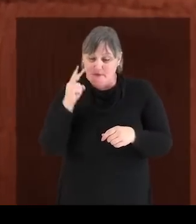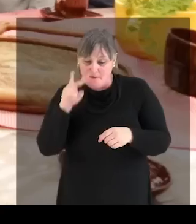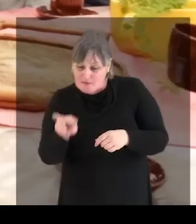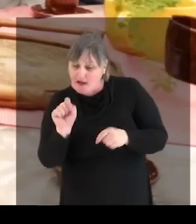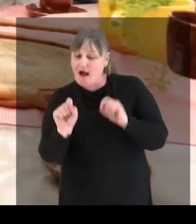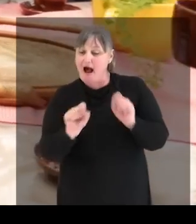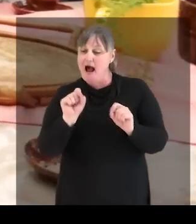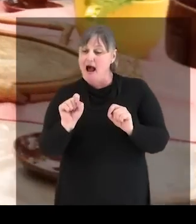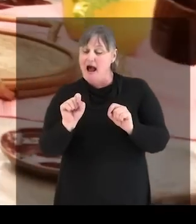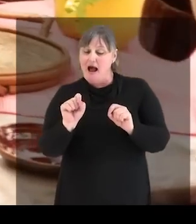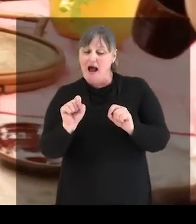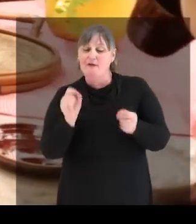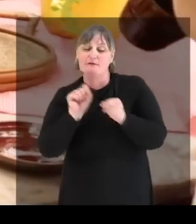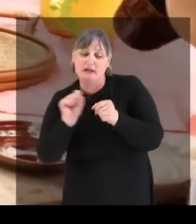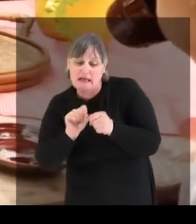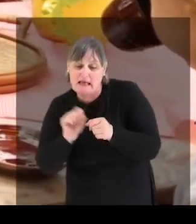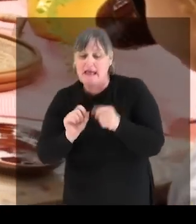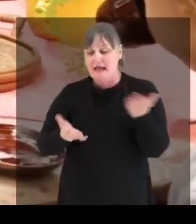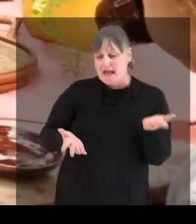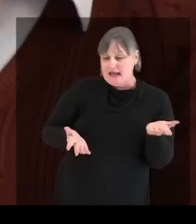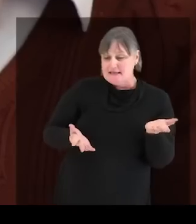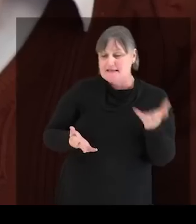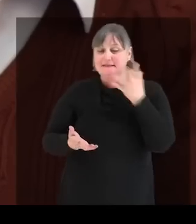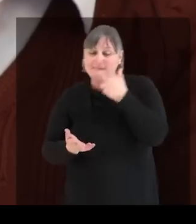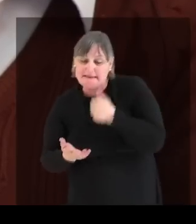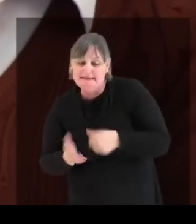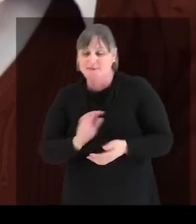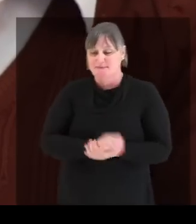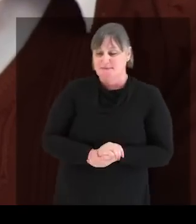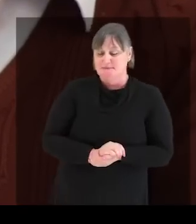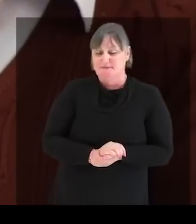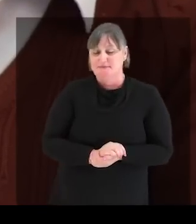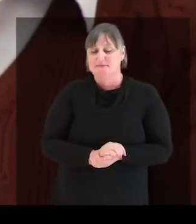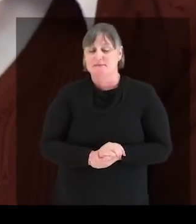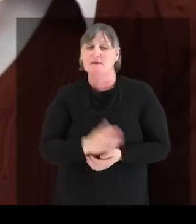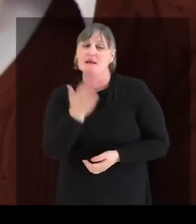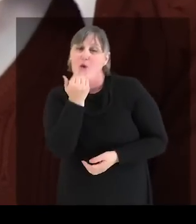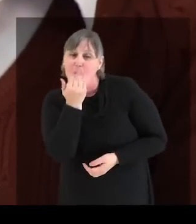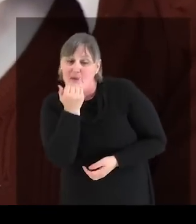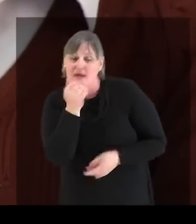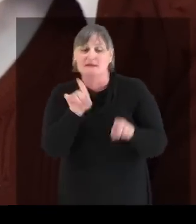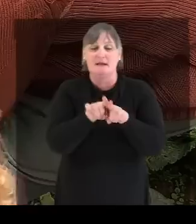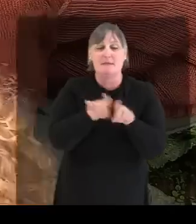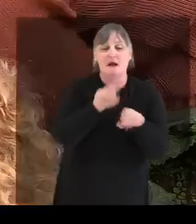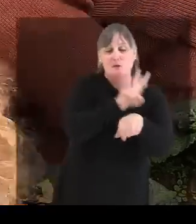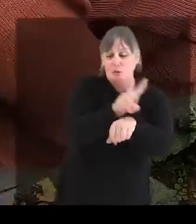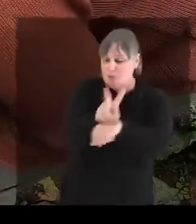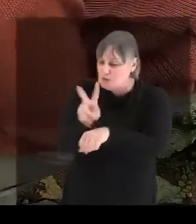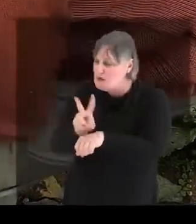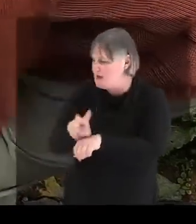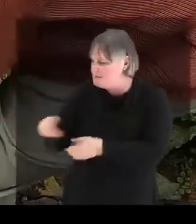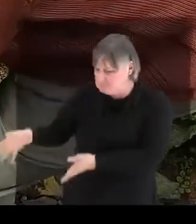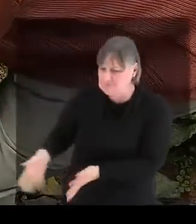dele? Perguntaram, né? Daí nós falamos, não pode. Então, vamos. Aí começaram e porque isso aqui, indo. Né? Digo, nós também estamos vendo, não damos conta de cuidar de tudo,